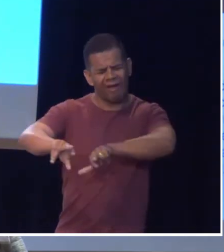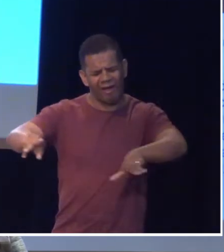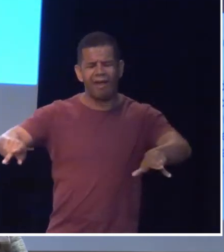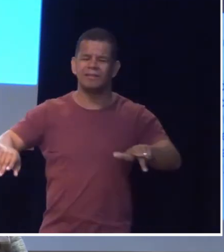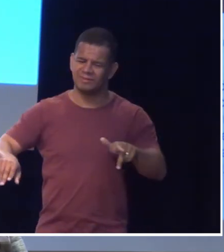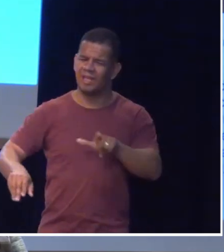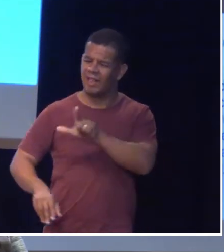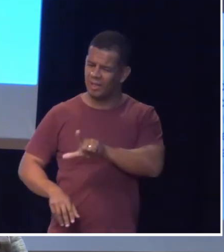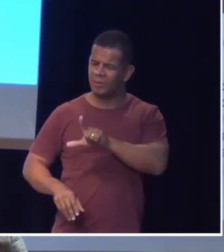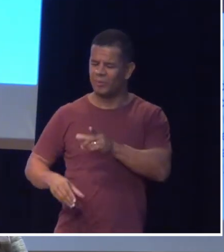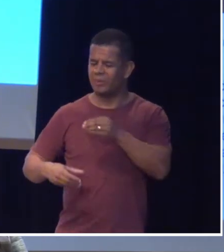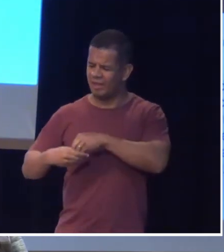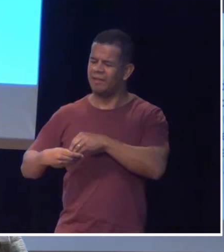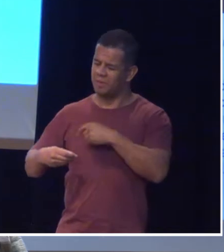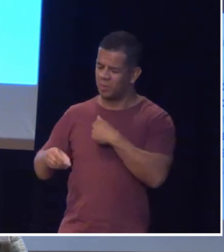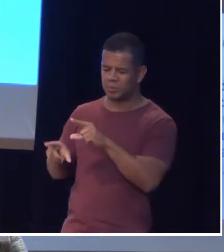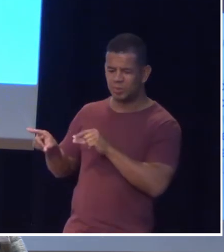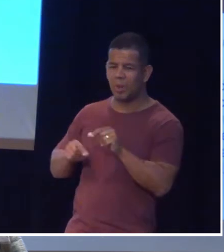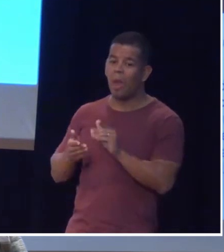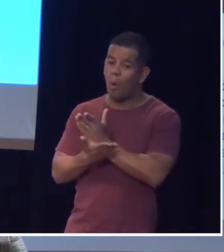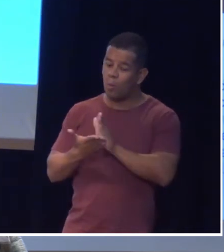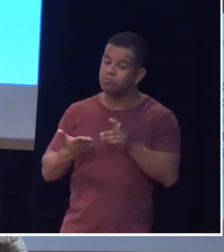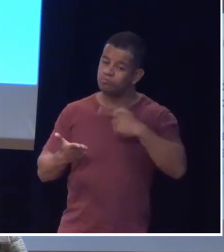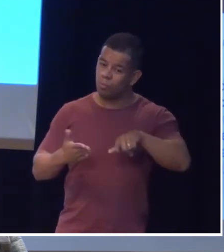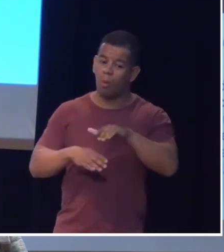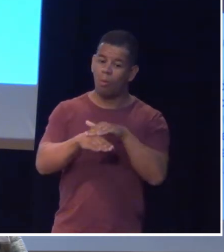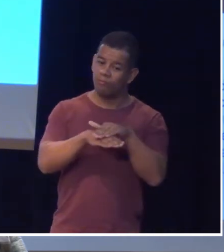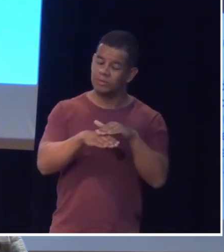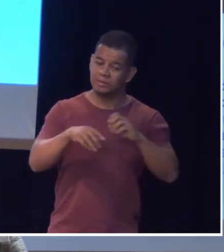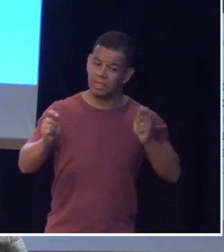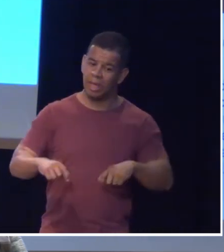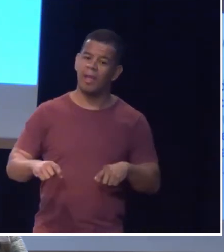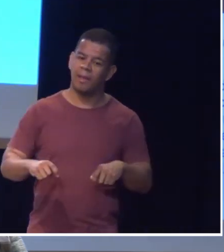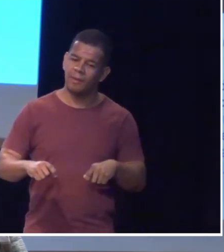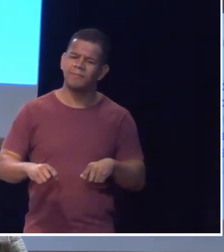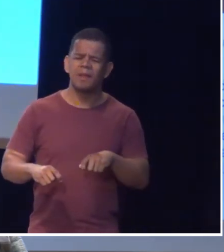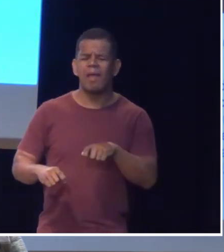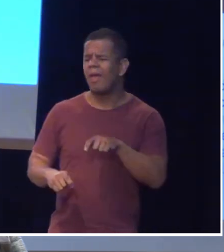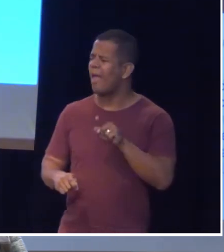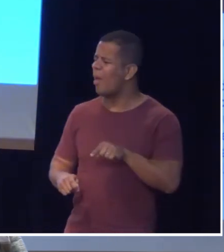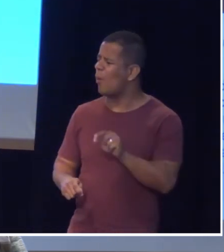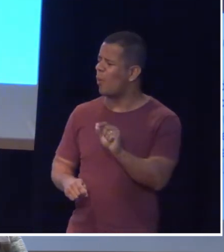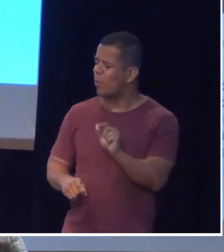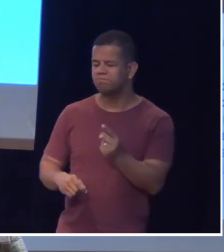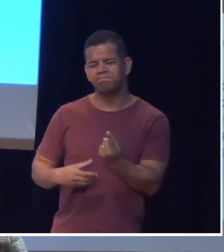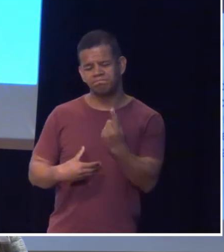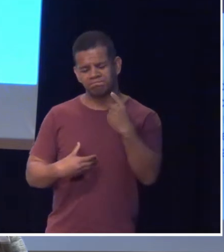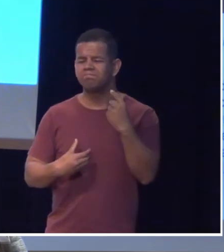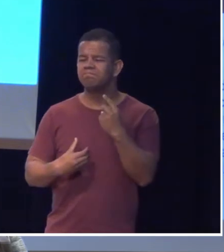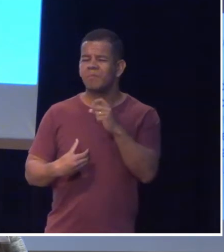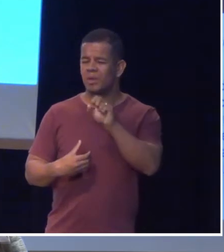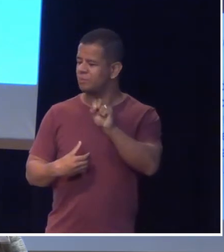aquelas que a gente pode conversar depois, que é uma barreira atitudinal de substantivação. O que significa isso? Eu não digo que é a